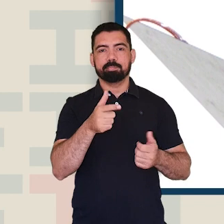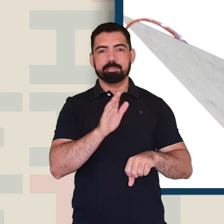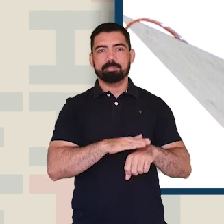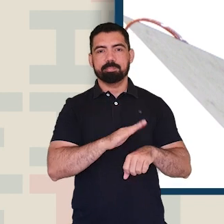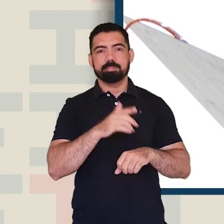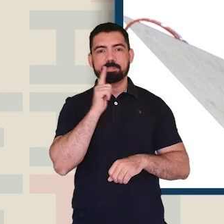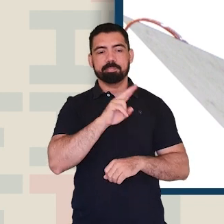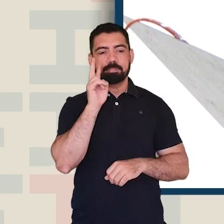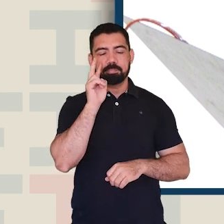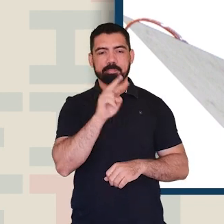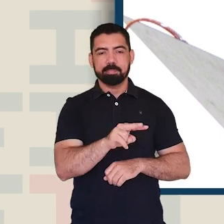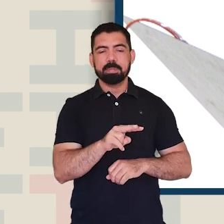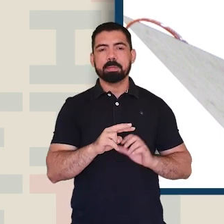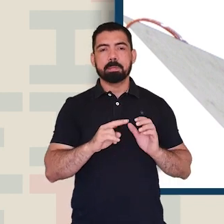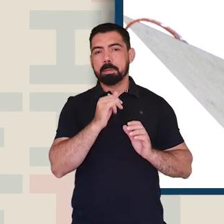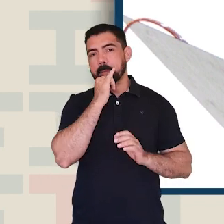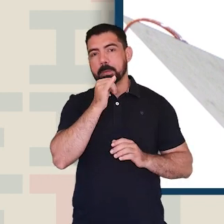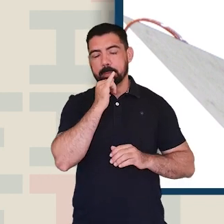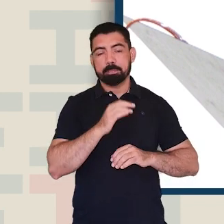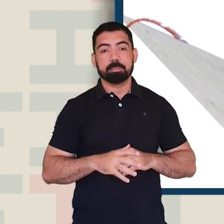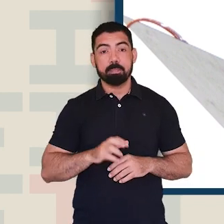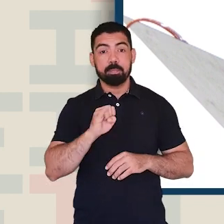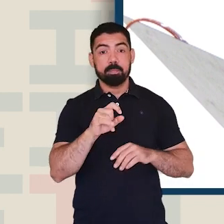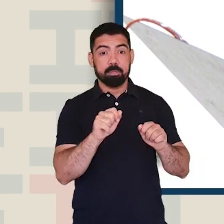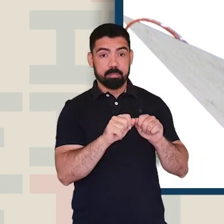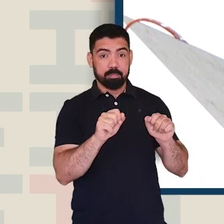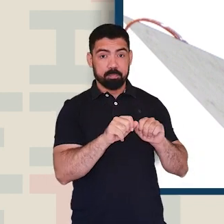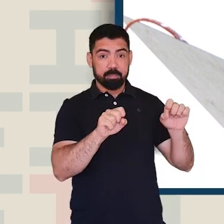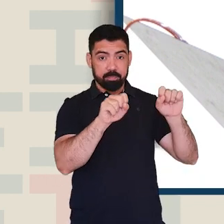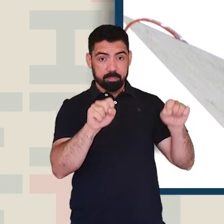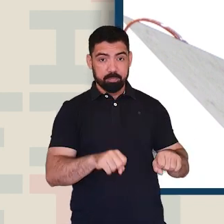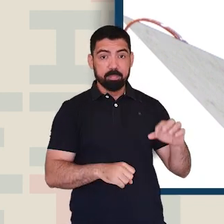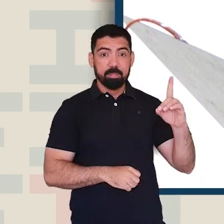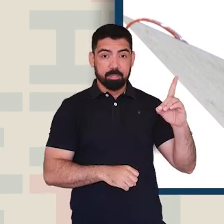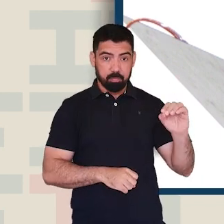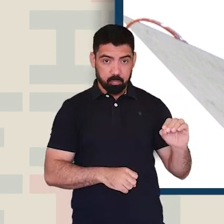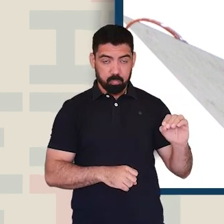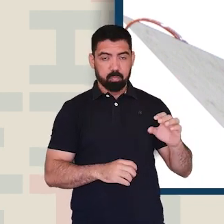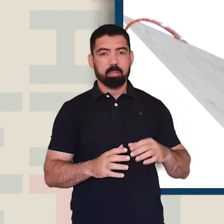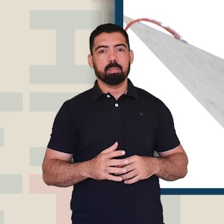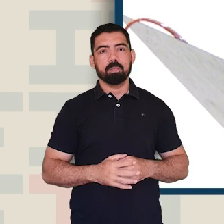Então, mostrando aqui, por exemplo, se eu fizer pelo sistema de dó,